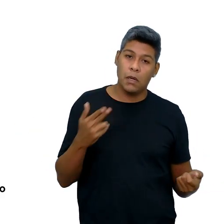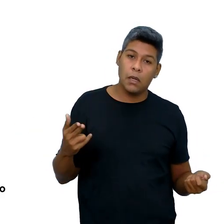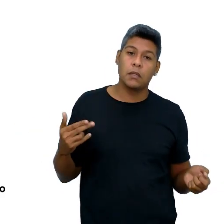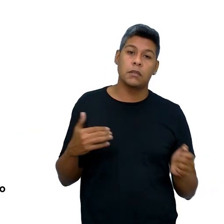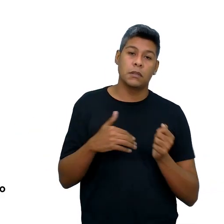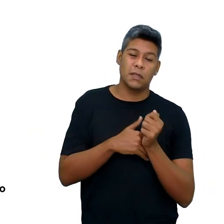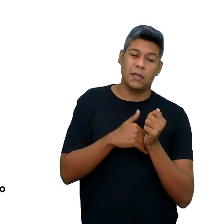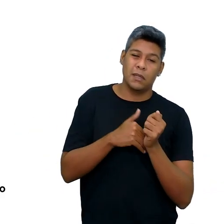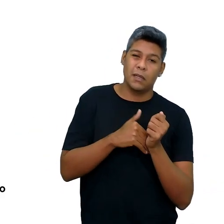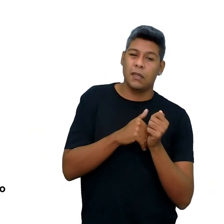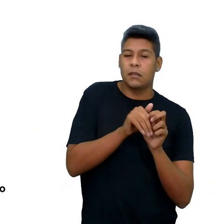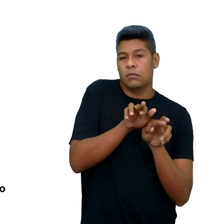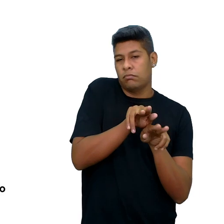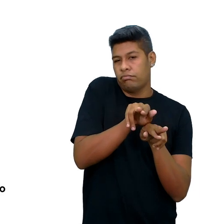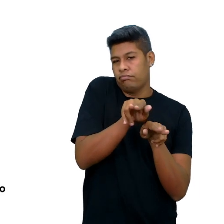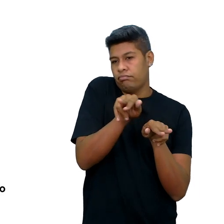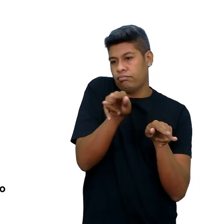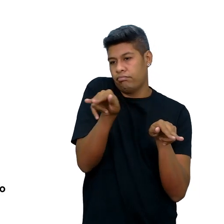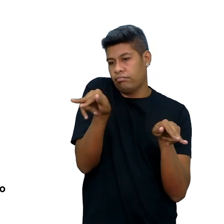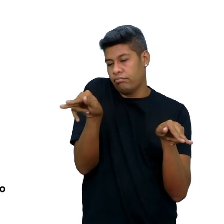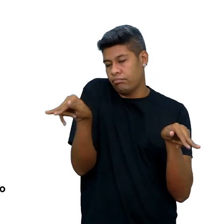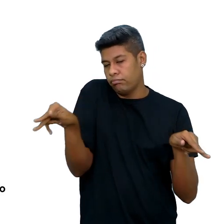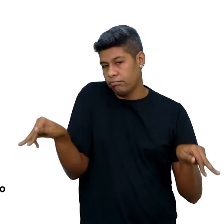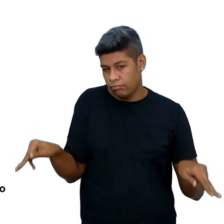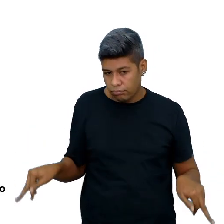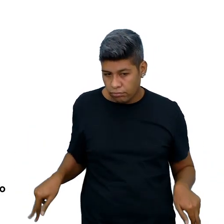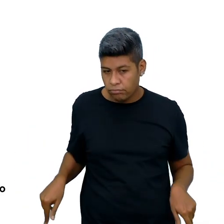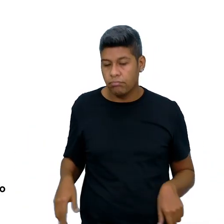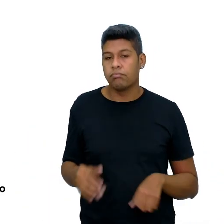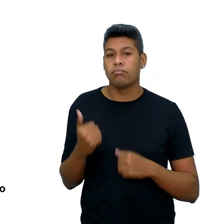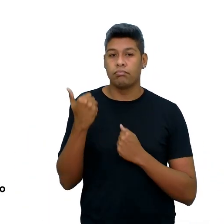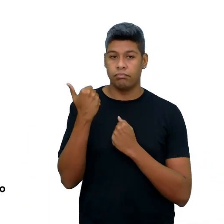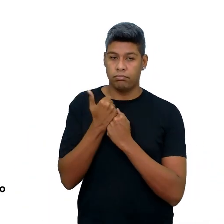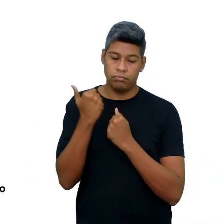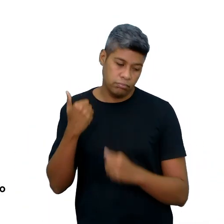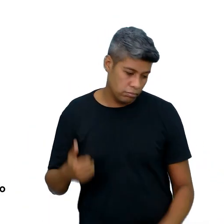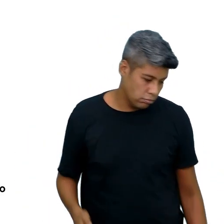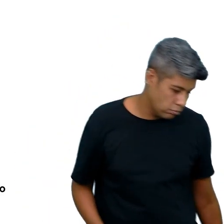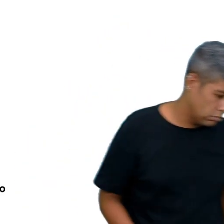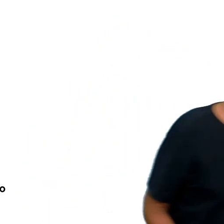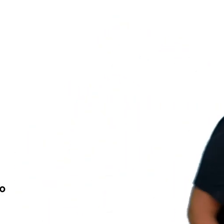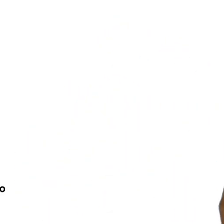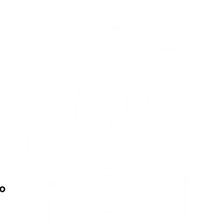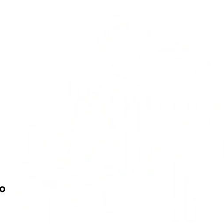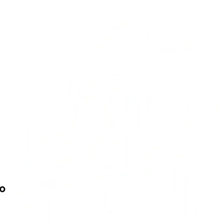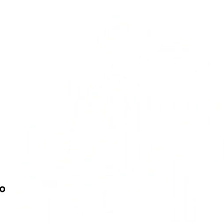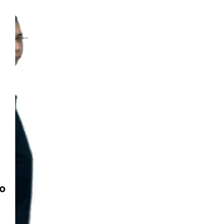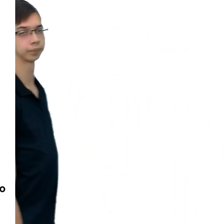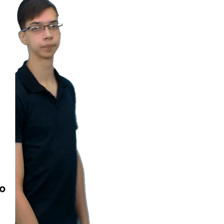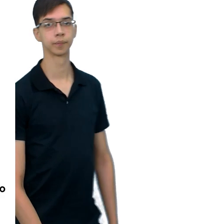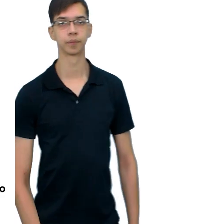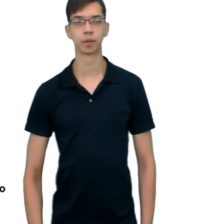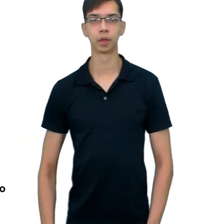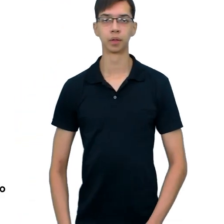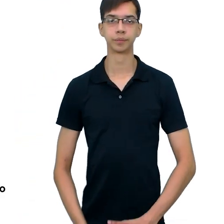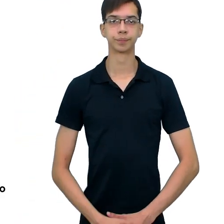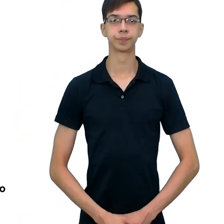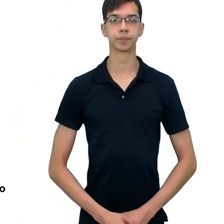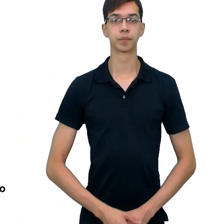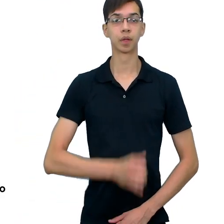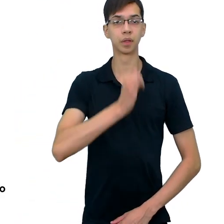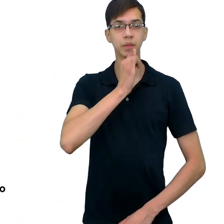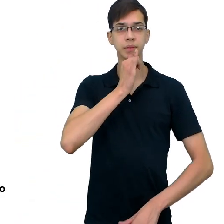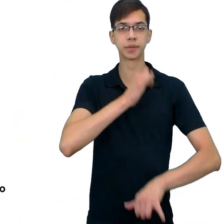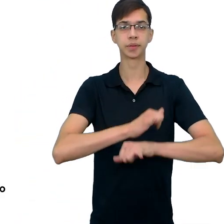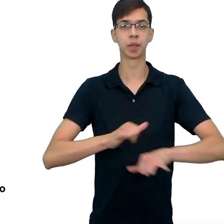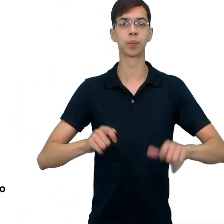as projeções de catástrofes, entre outros, né? E há exemplos disso, nós podemos citar aqui, né, essa